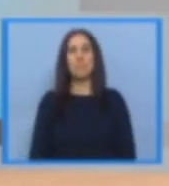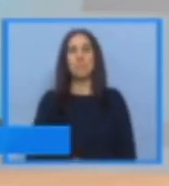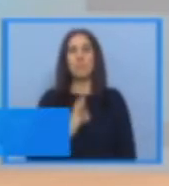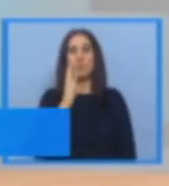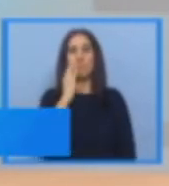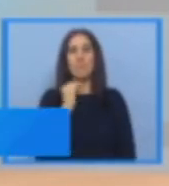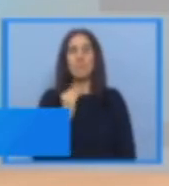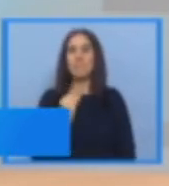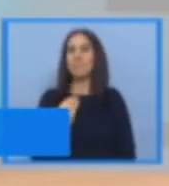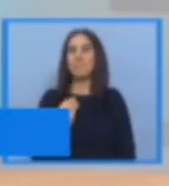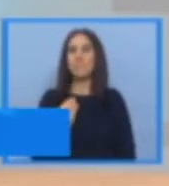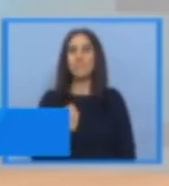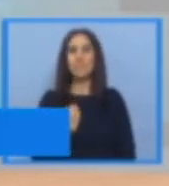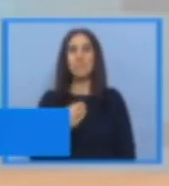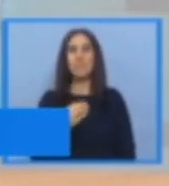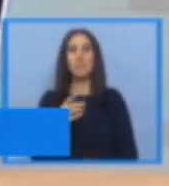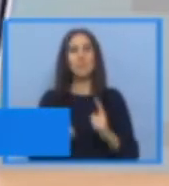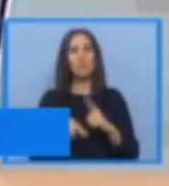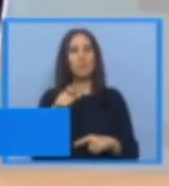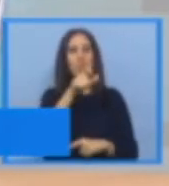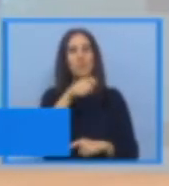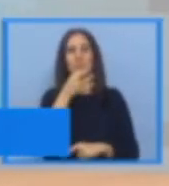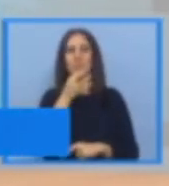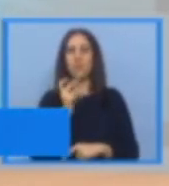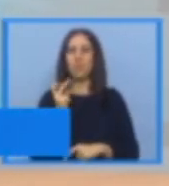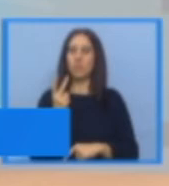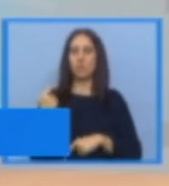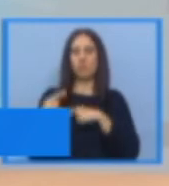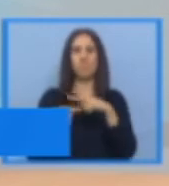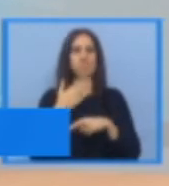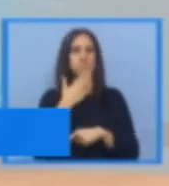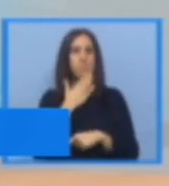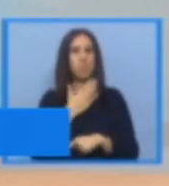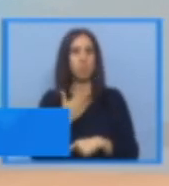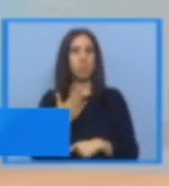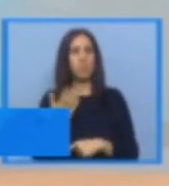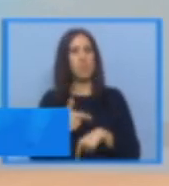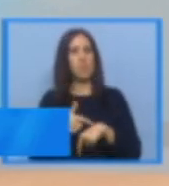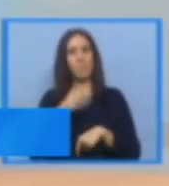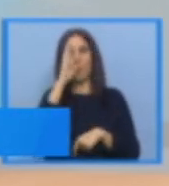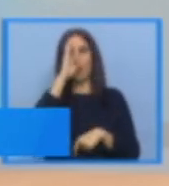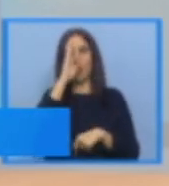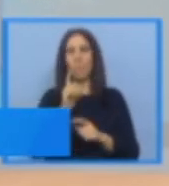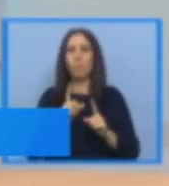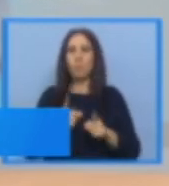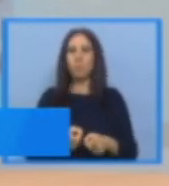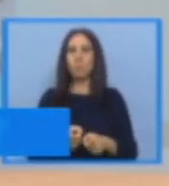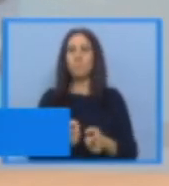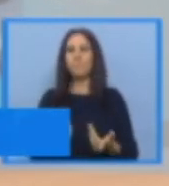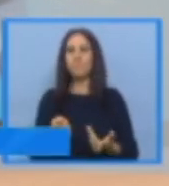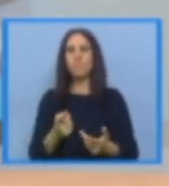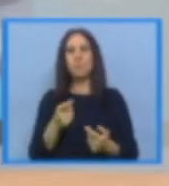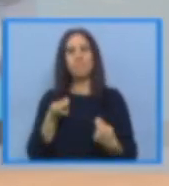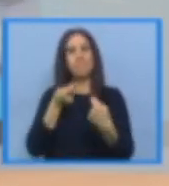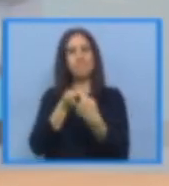que fala-se dos refugiados já pelo menos há 2 anos, não é? Por isso também já foi tempo de começarmos a